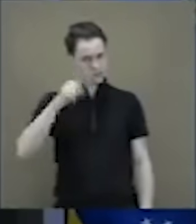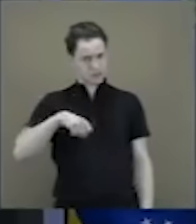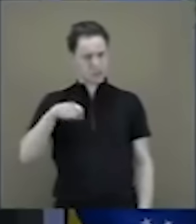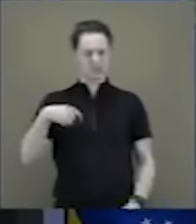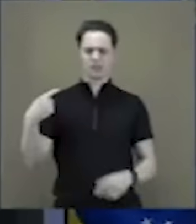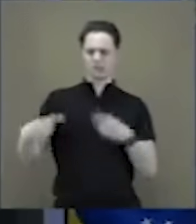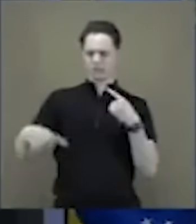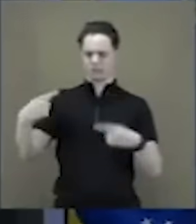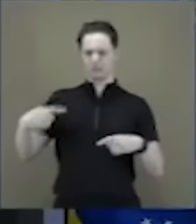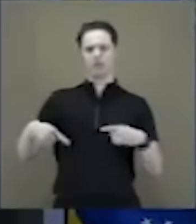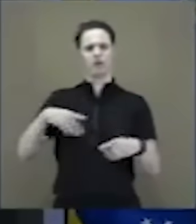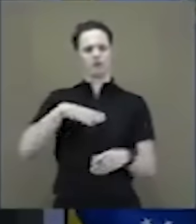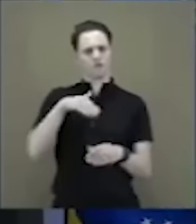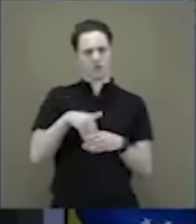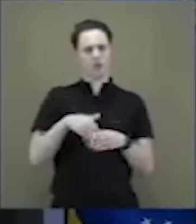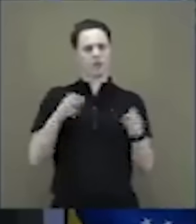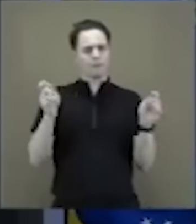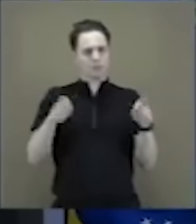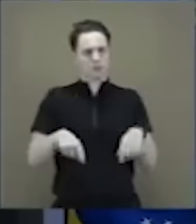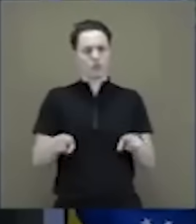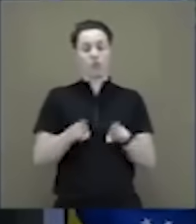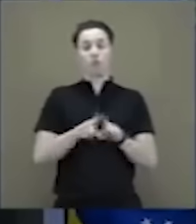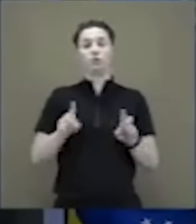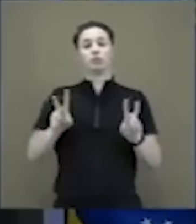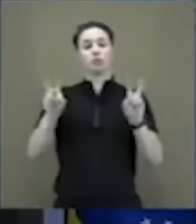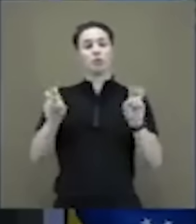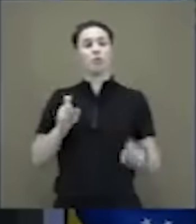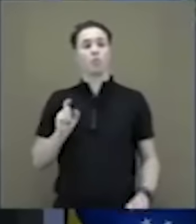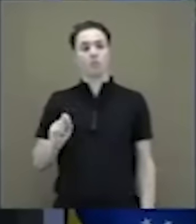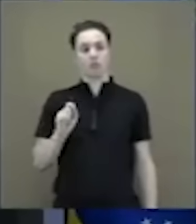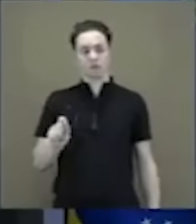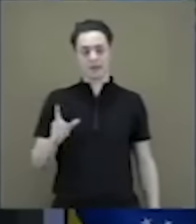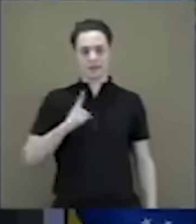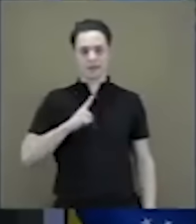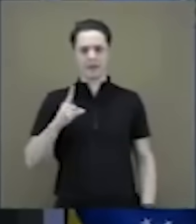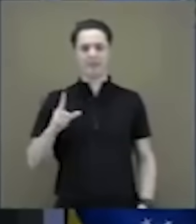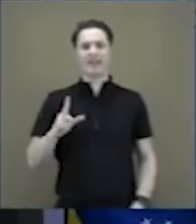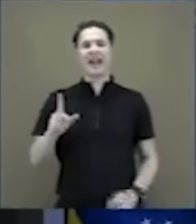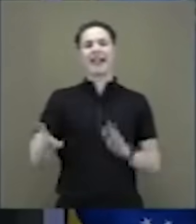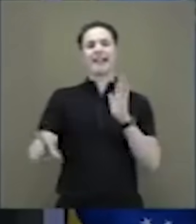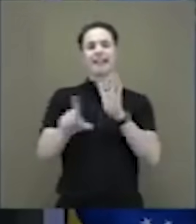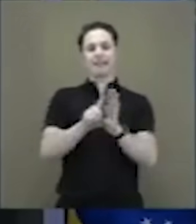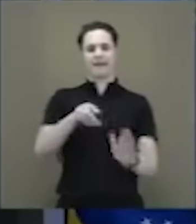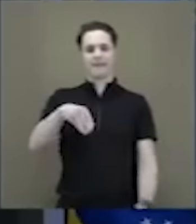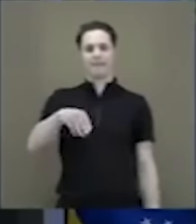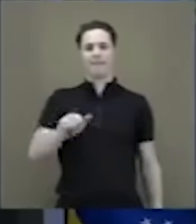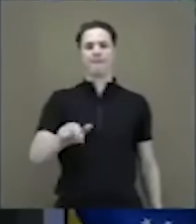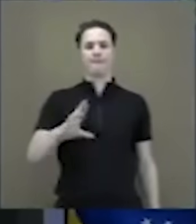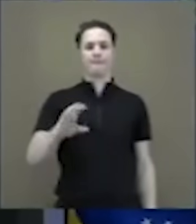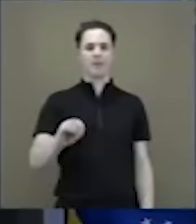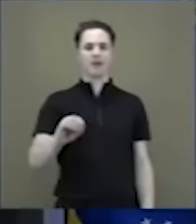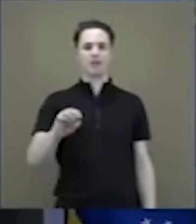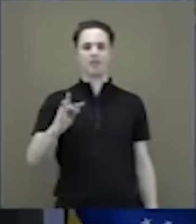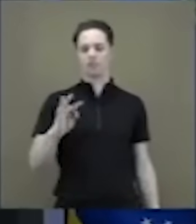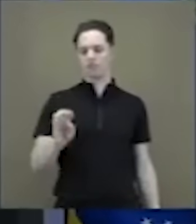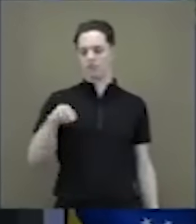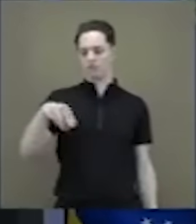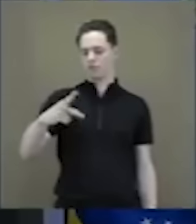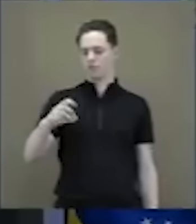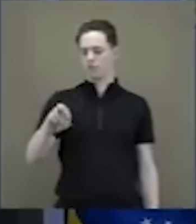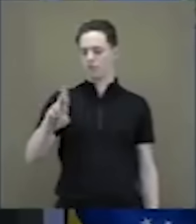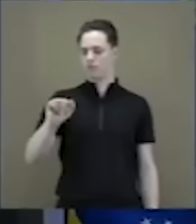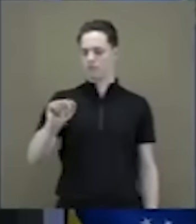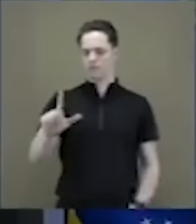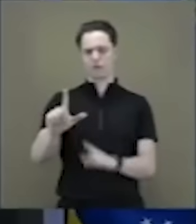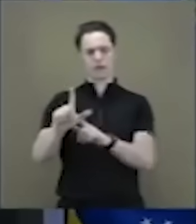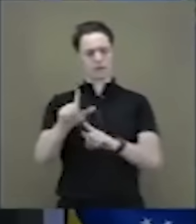debater sobre ele, votar sobre ele, que é a questão do marco temporal. Está lá o tema sendo